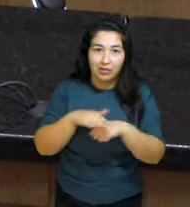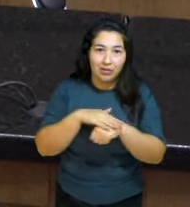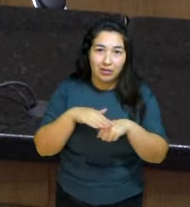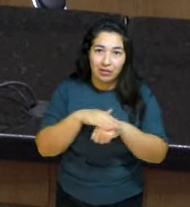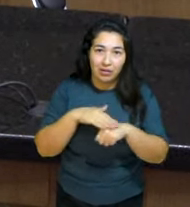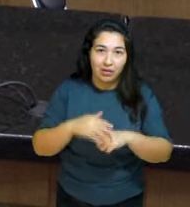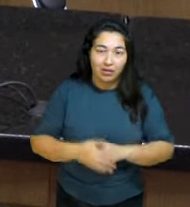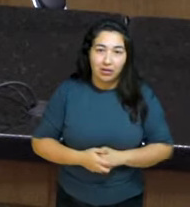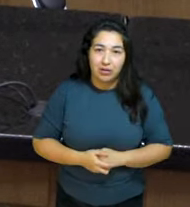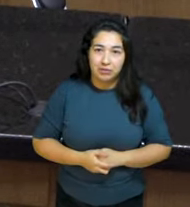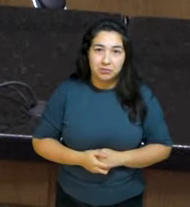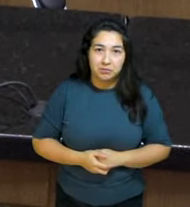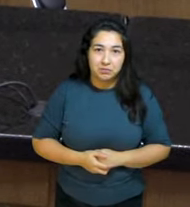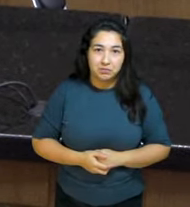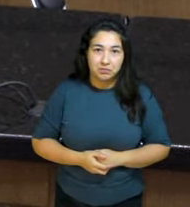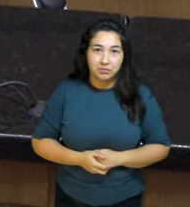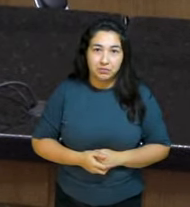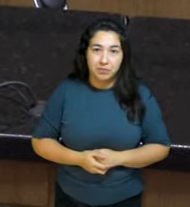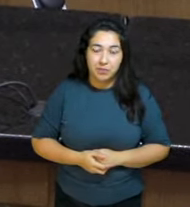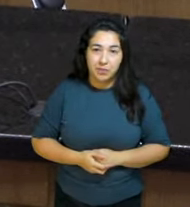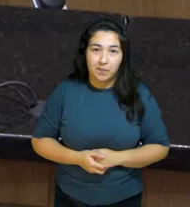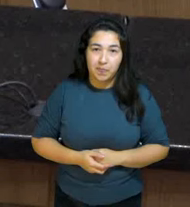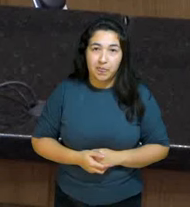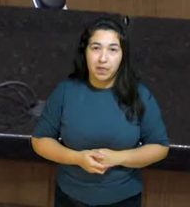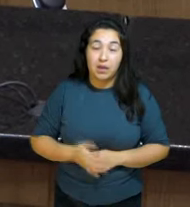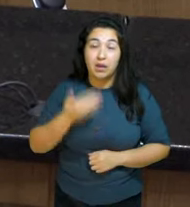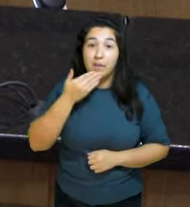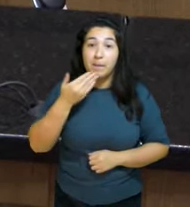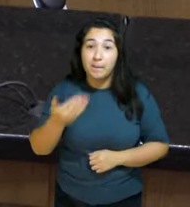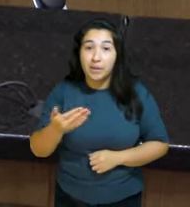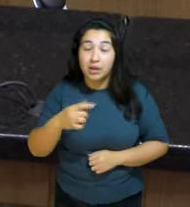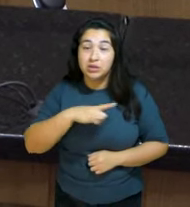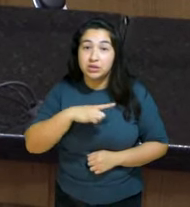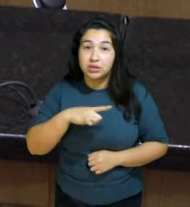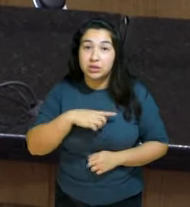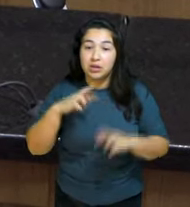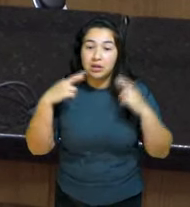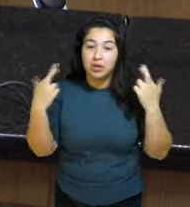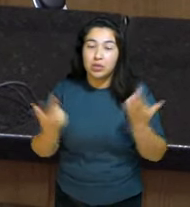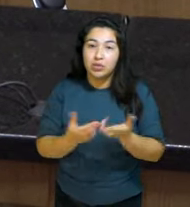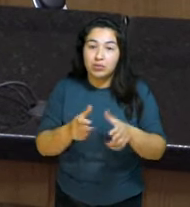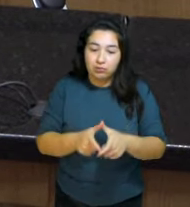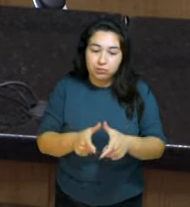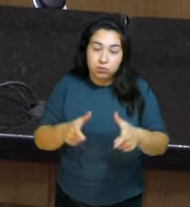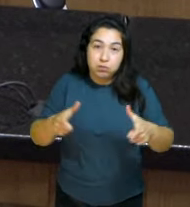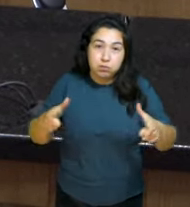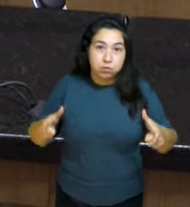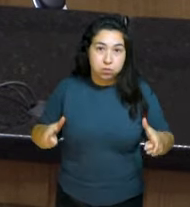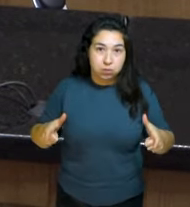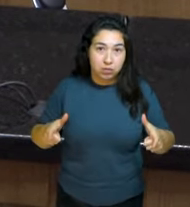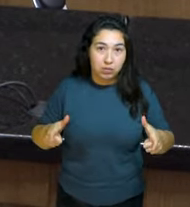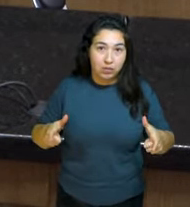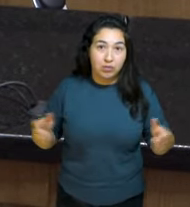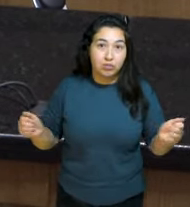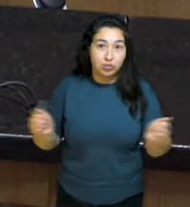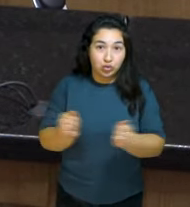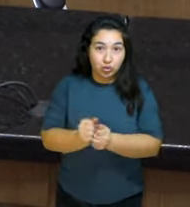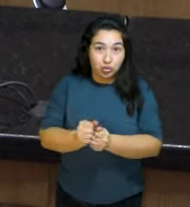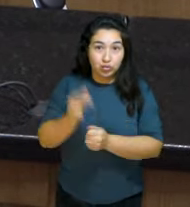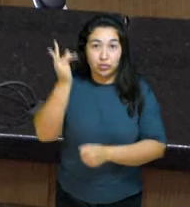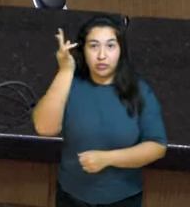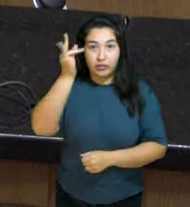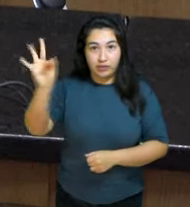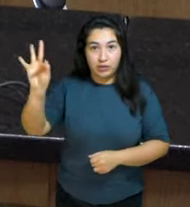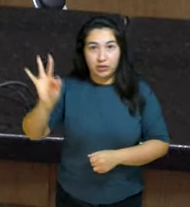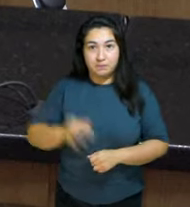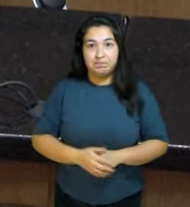Solicitamos que houvesse uma reunião ampliada da FESPORTE com as federações,